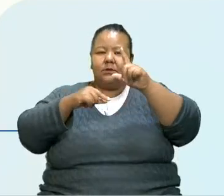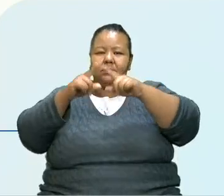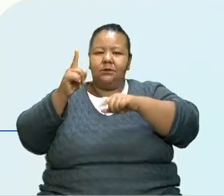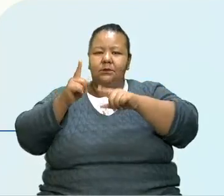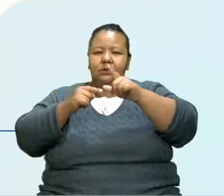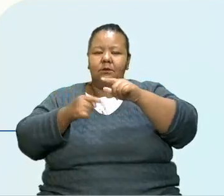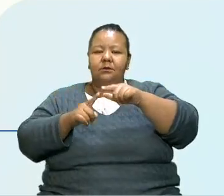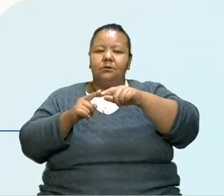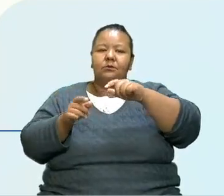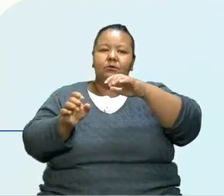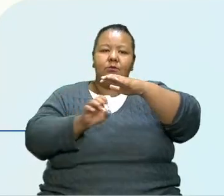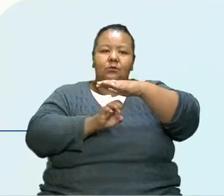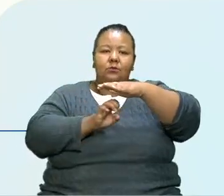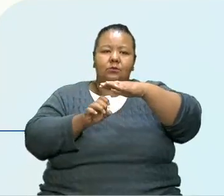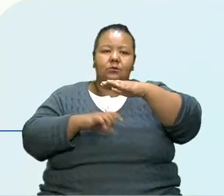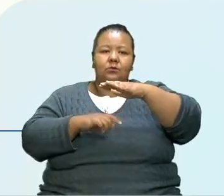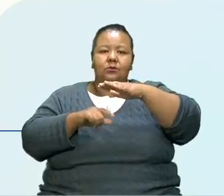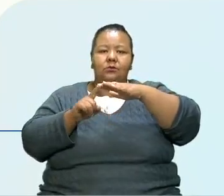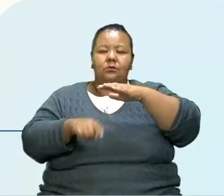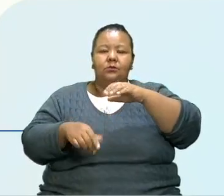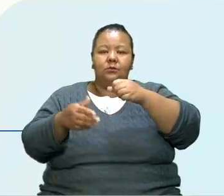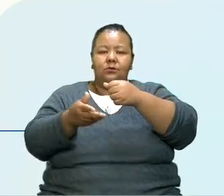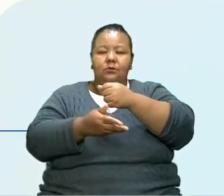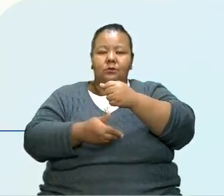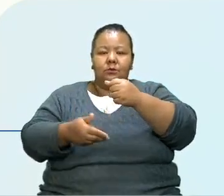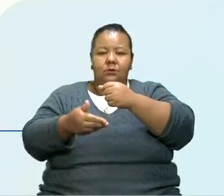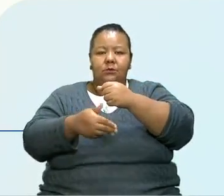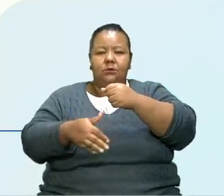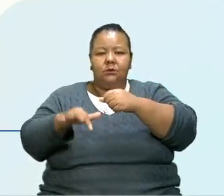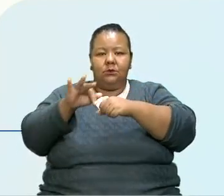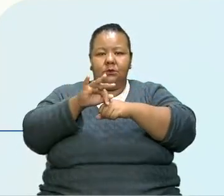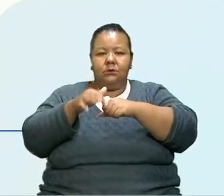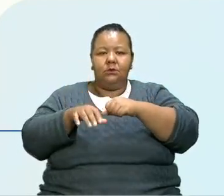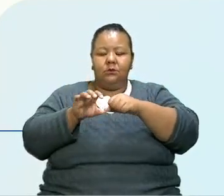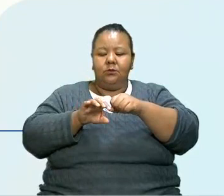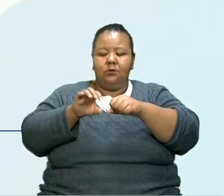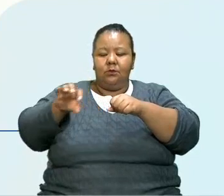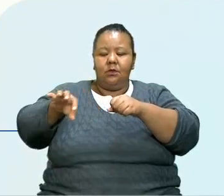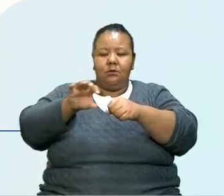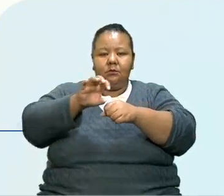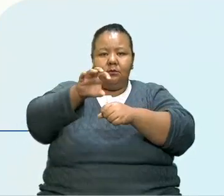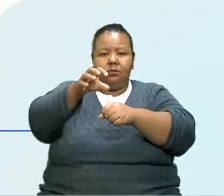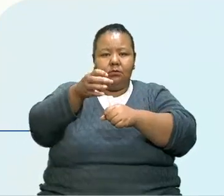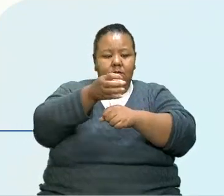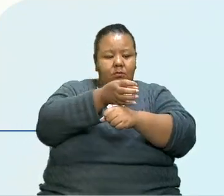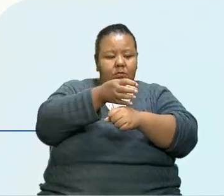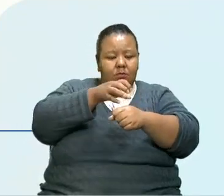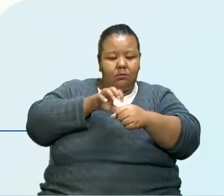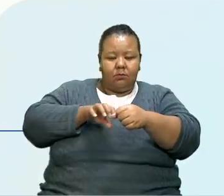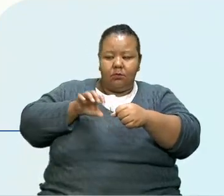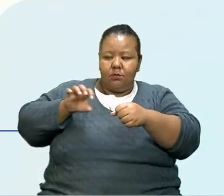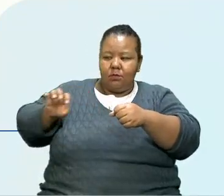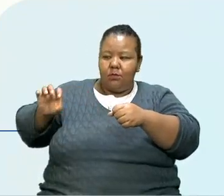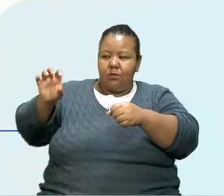É uma organização que ela tem a base central e depois ela vai ramificando em outras estruturas e